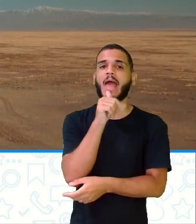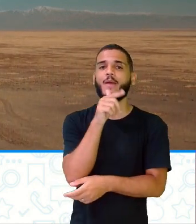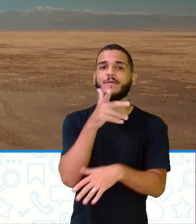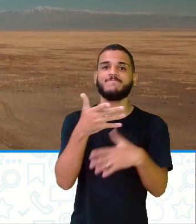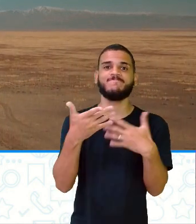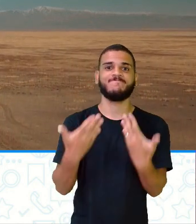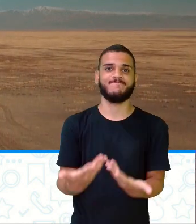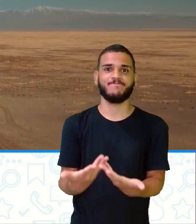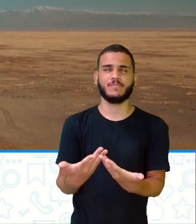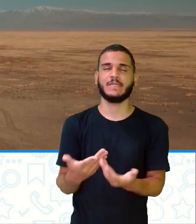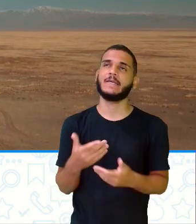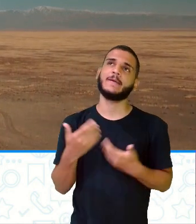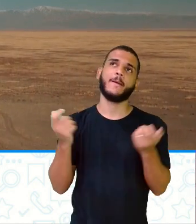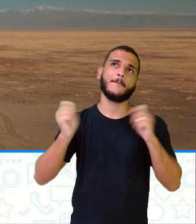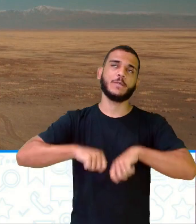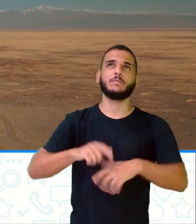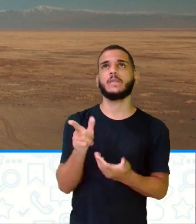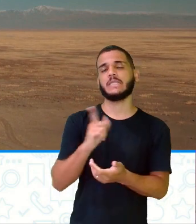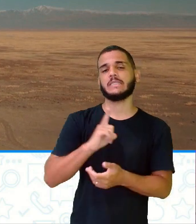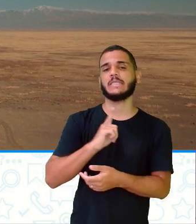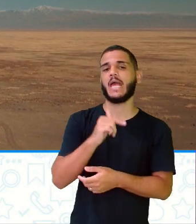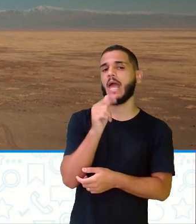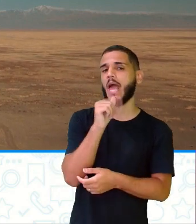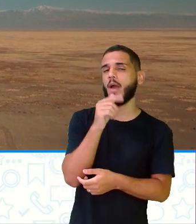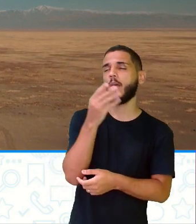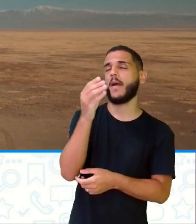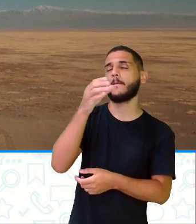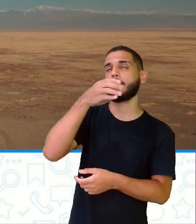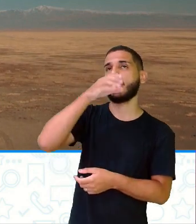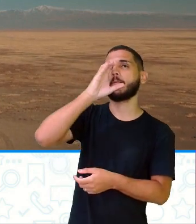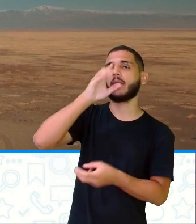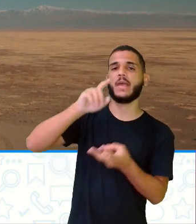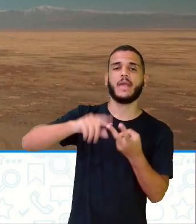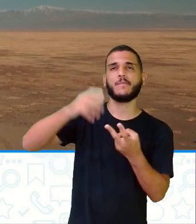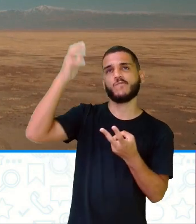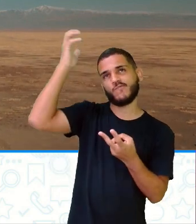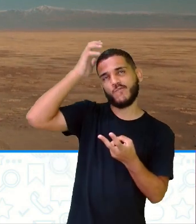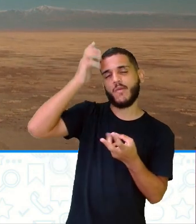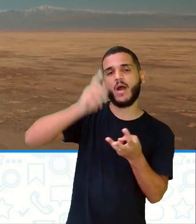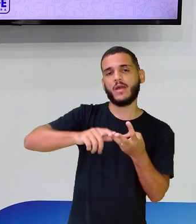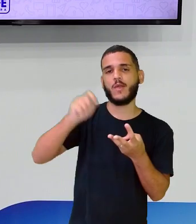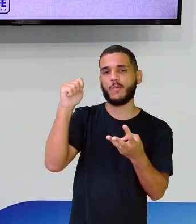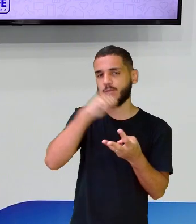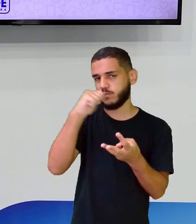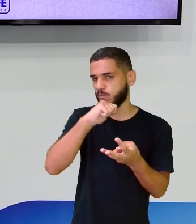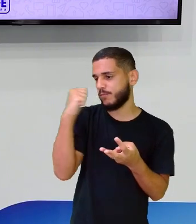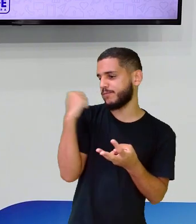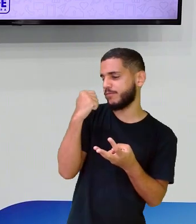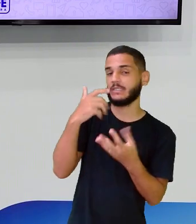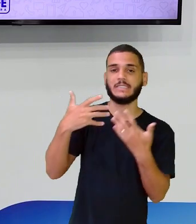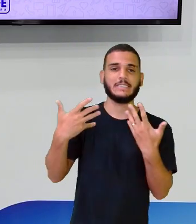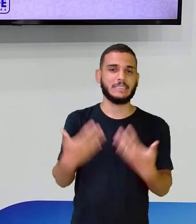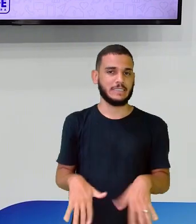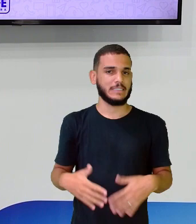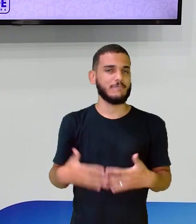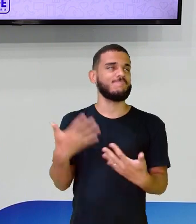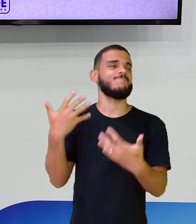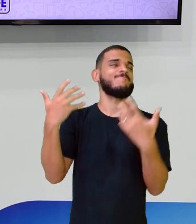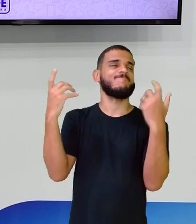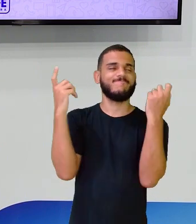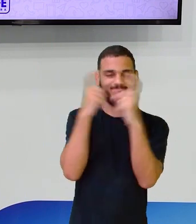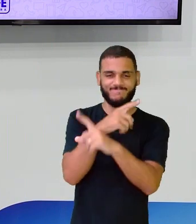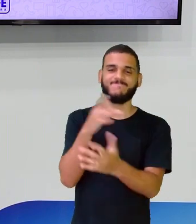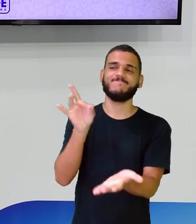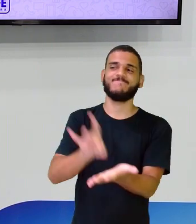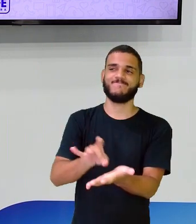ter água para beber, sem água para tomar um banho, sem água para escovar uns dentes. Ia ficar complicado,